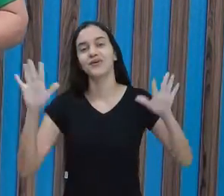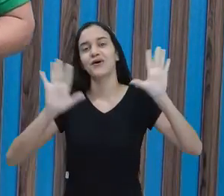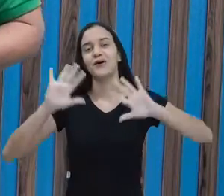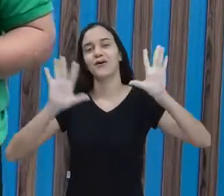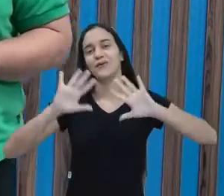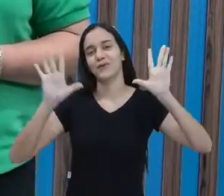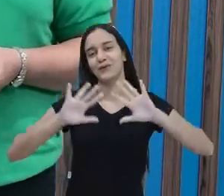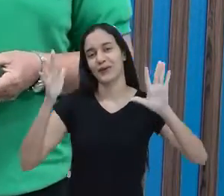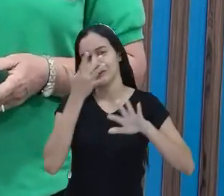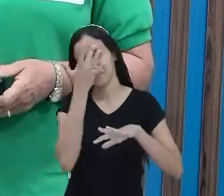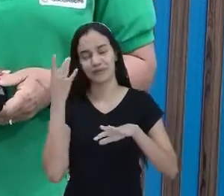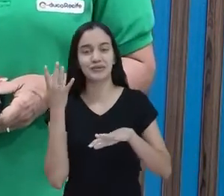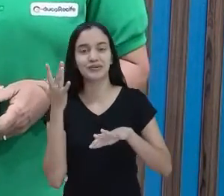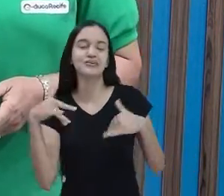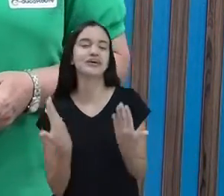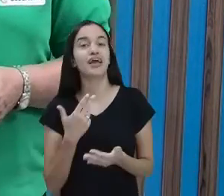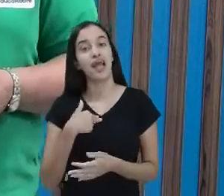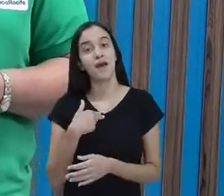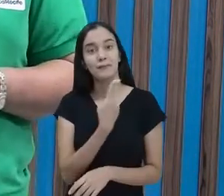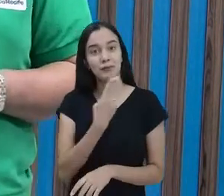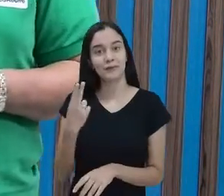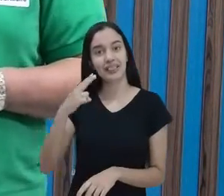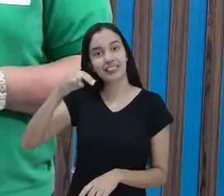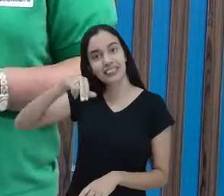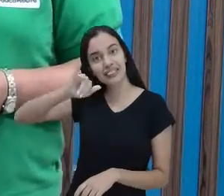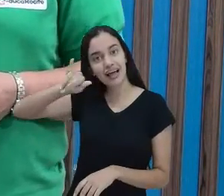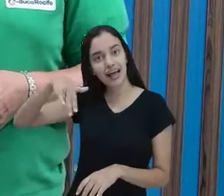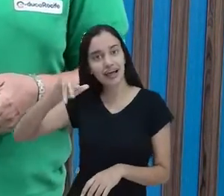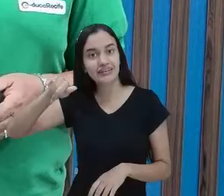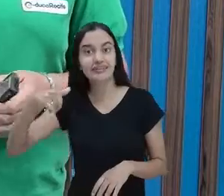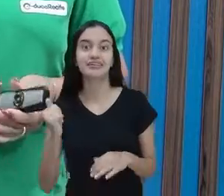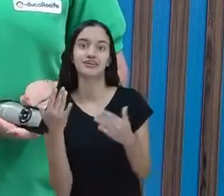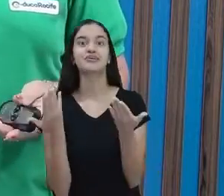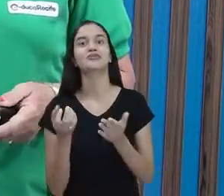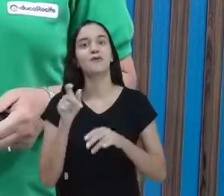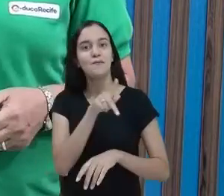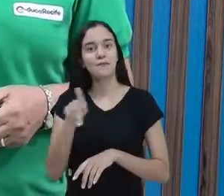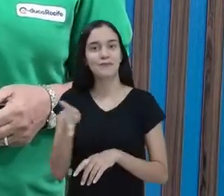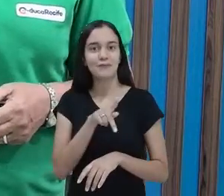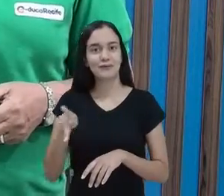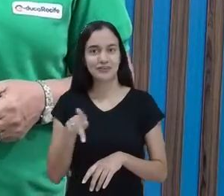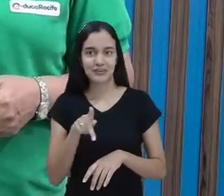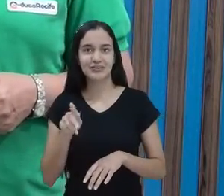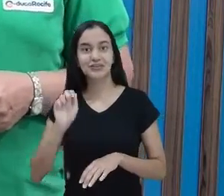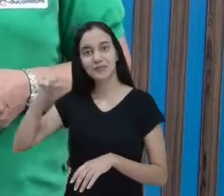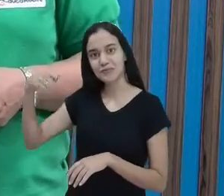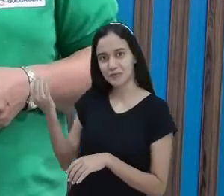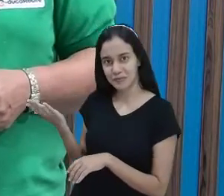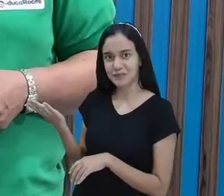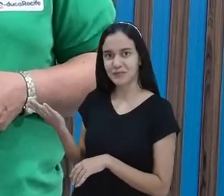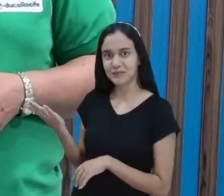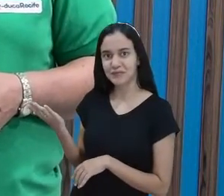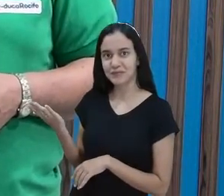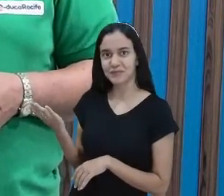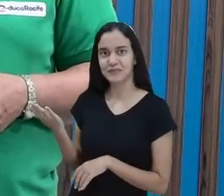Olá, pessoal. Me chamo Nádia, sou professora do EJA módulo 1. E o meu